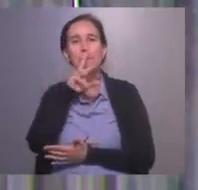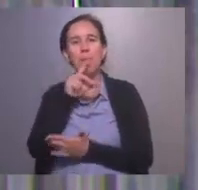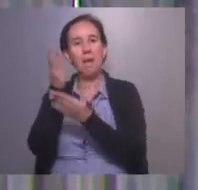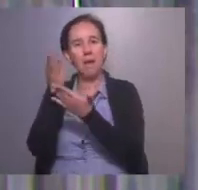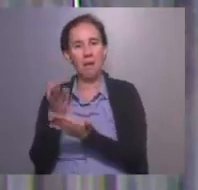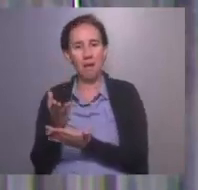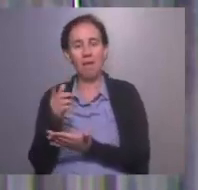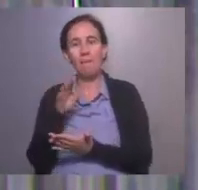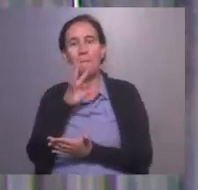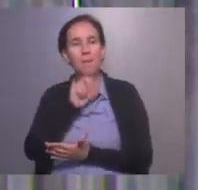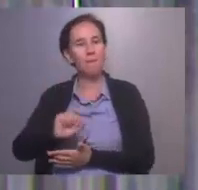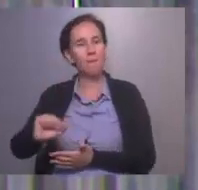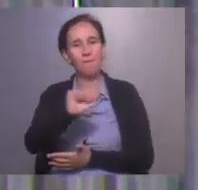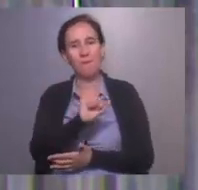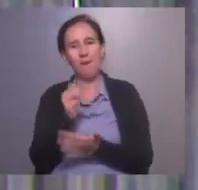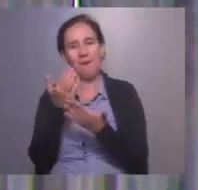mãe.